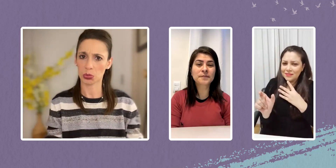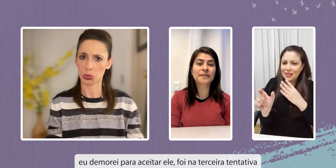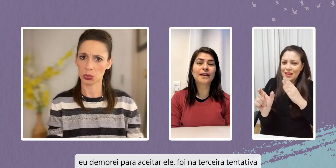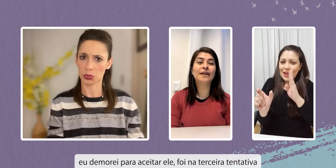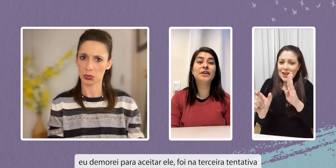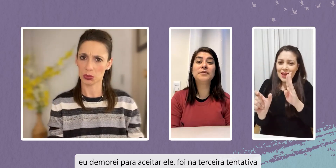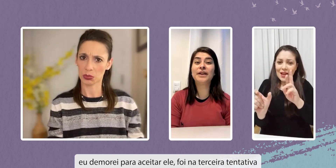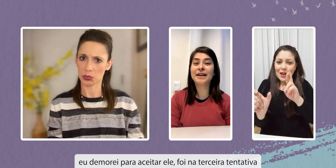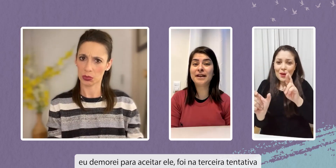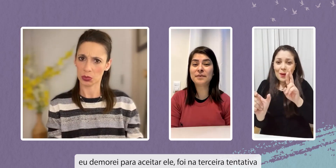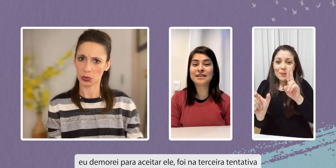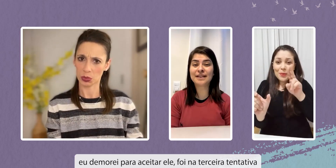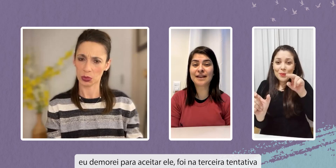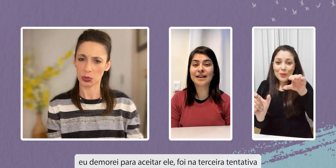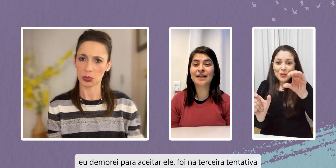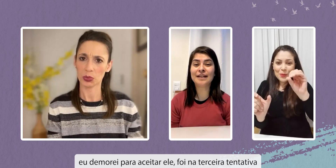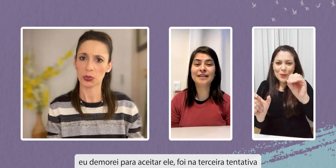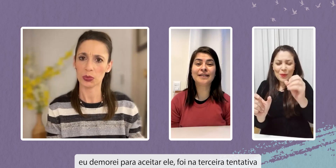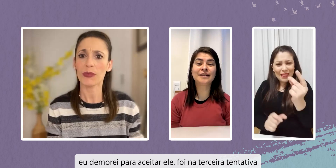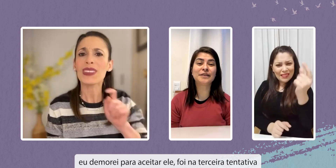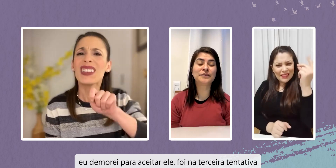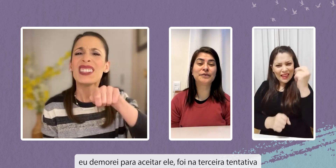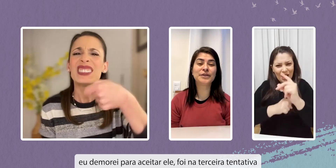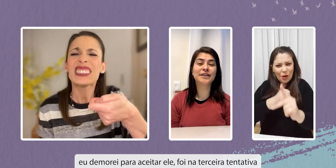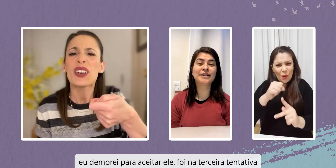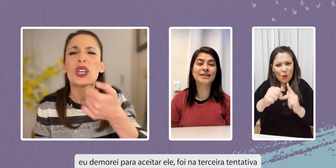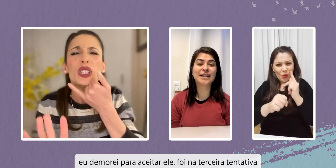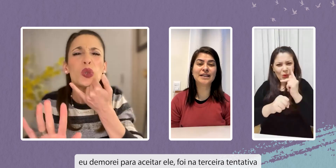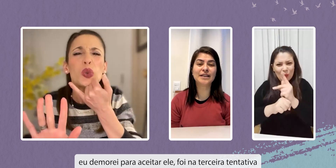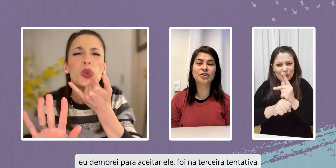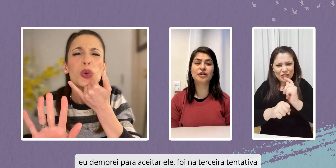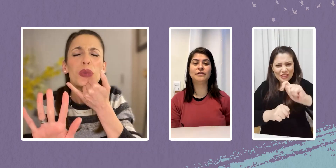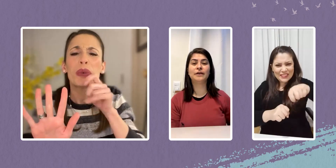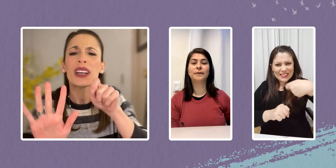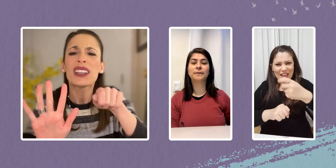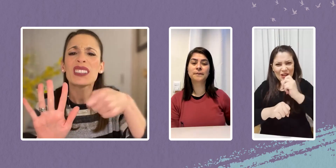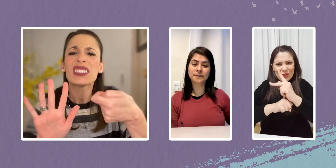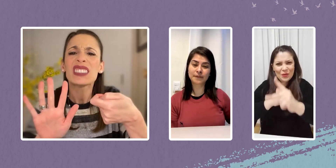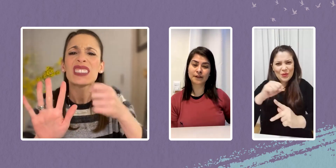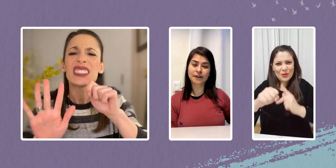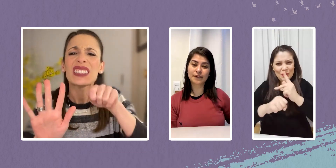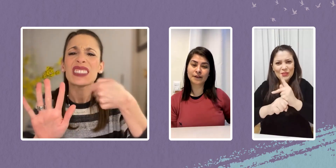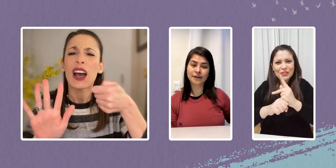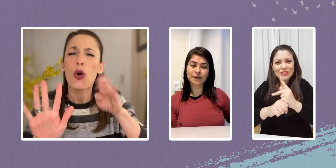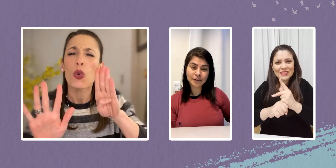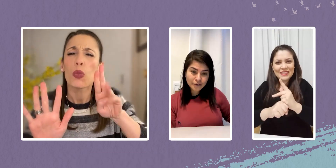Orkut. Eu demorei para aceitar ele. Foi na terceira tentativa.